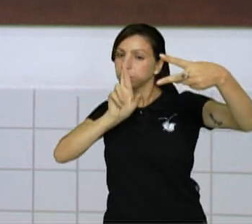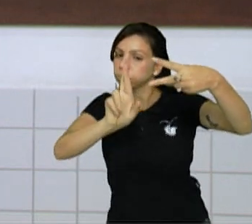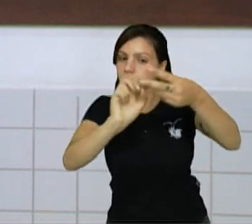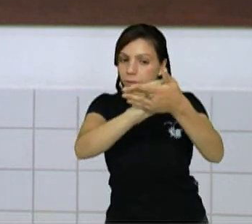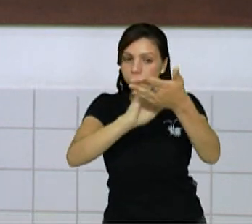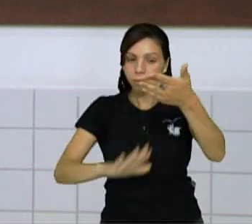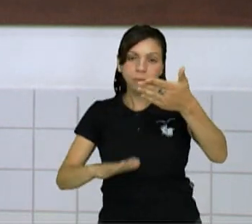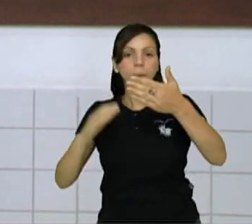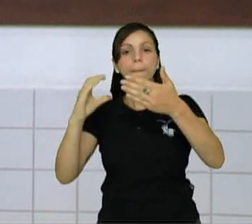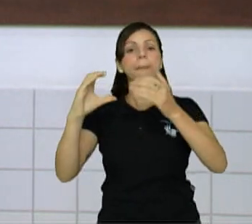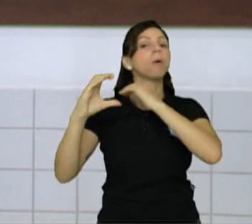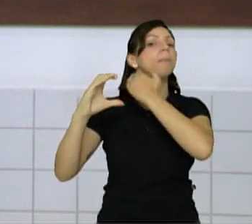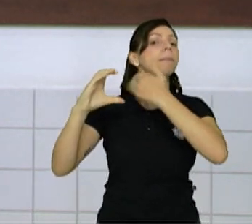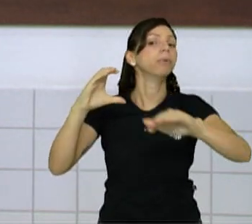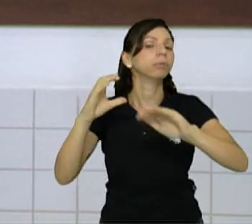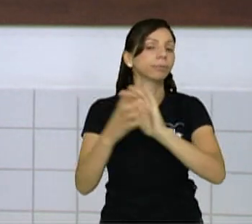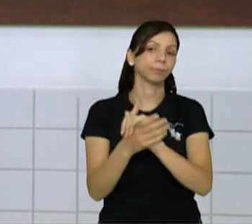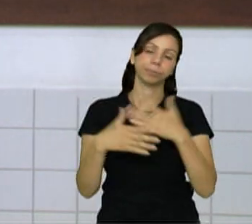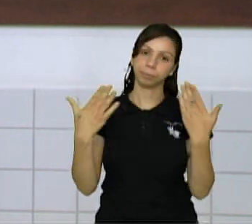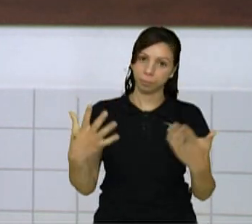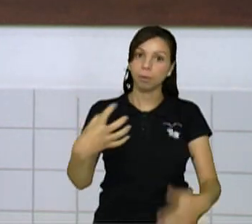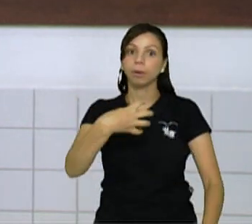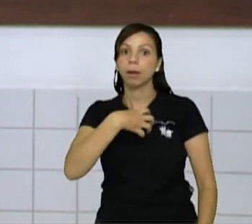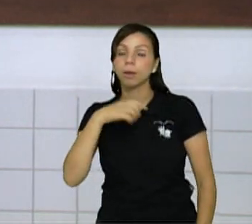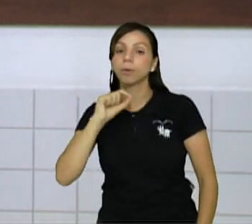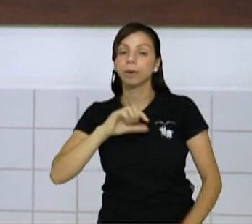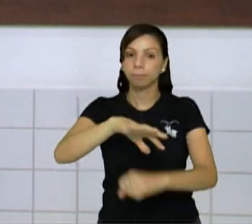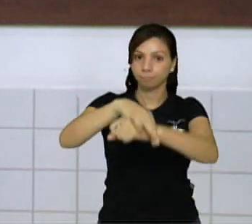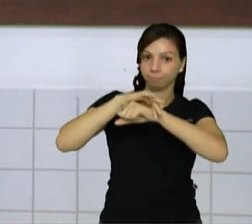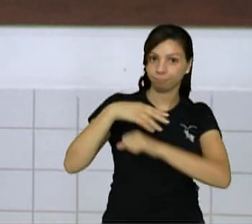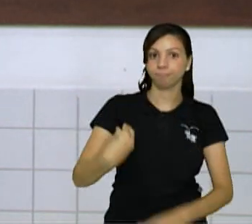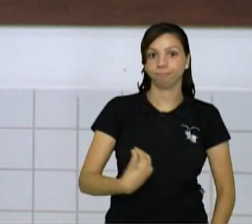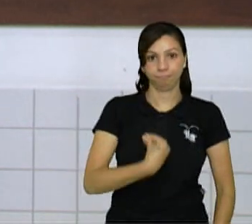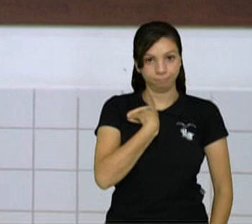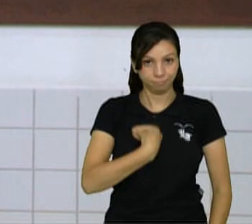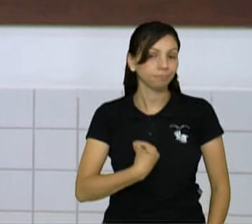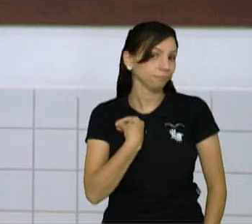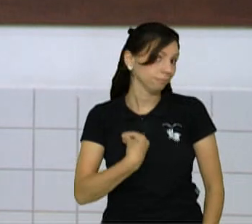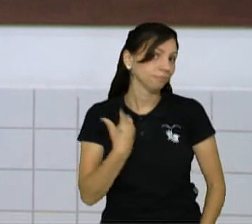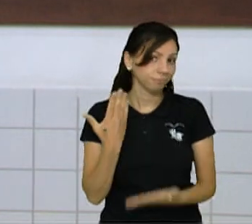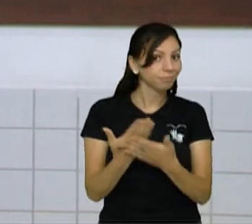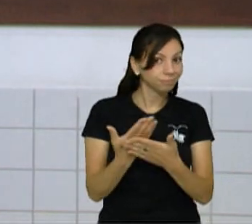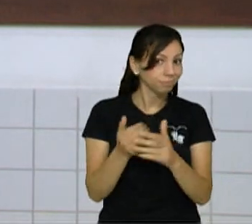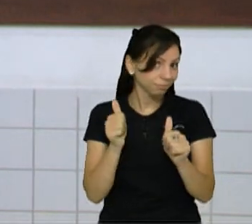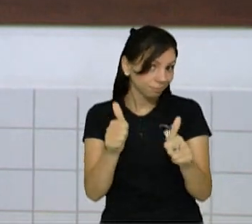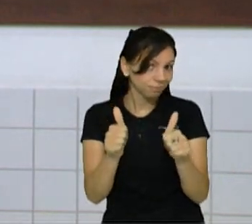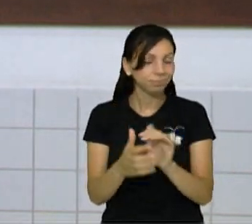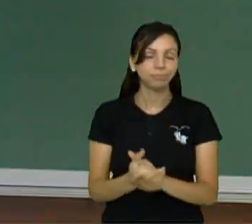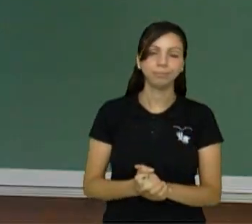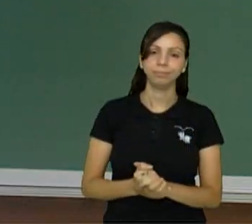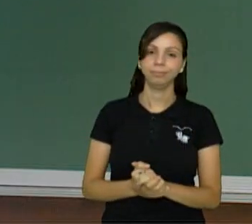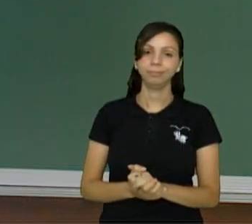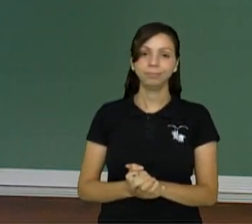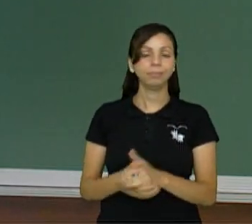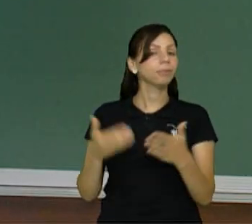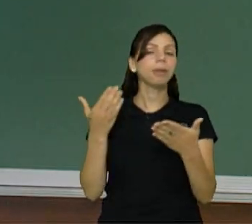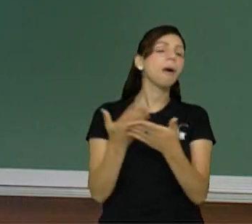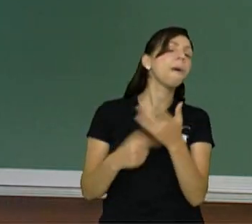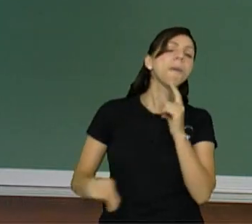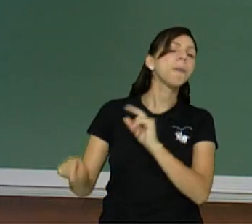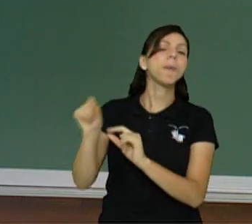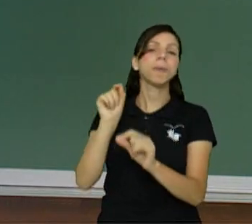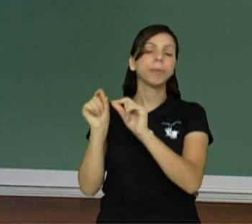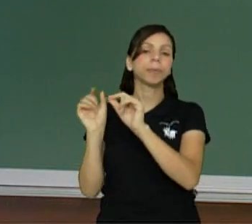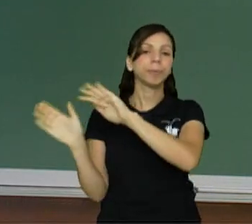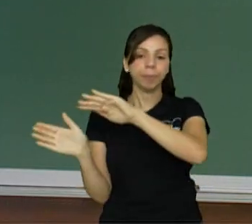atividade e enviar. É dessa maneira que você vai ganhar a presença referente a essa aula. Pessoal, na aula de hoje eu quero